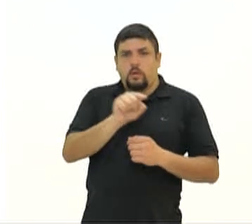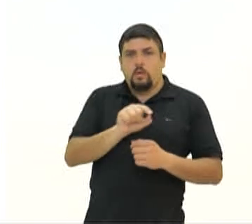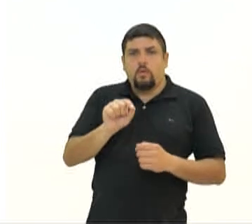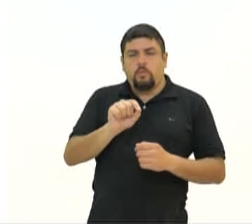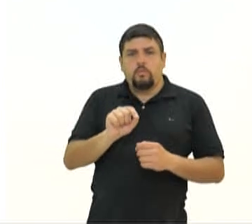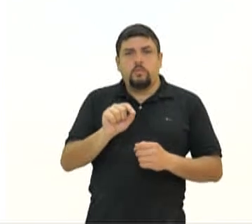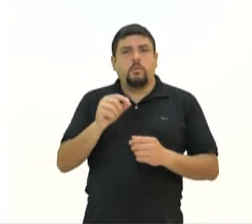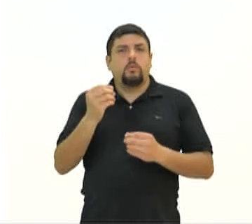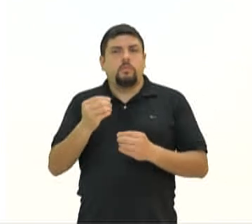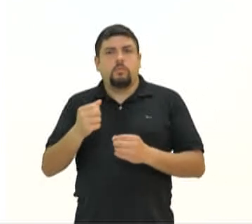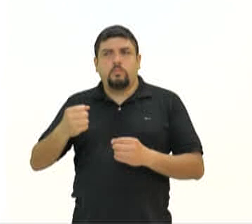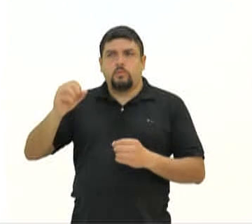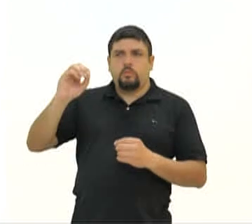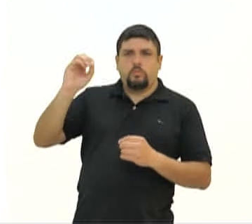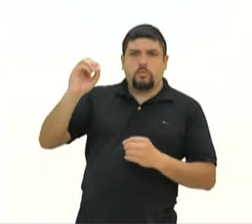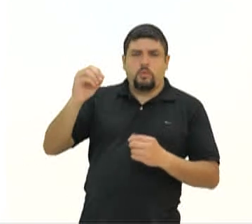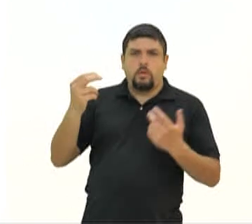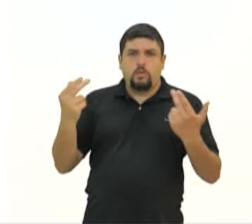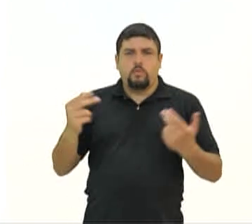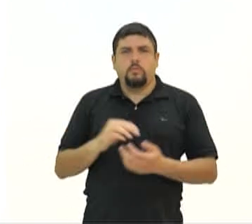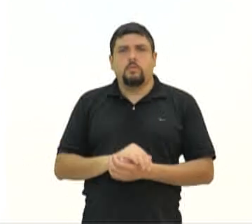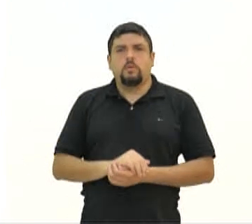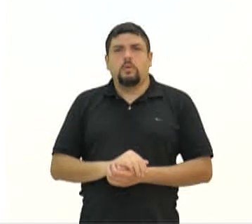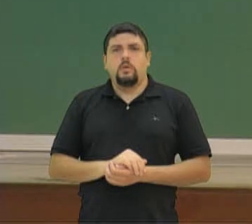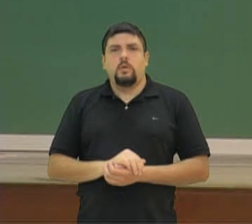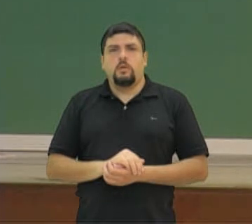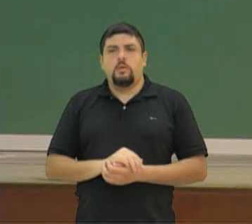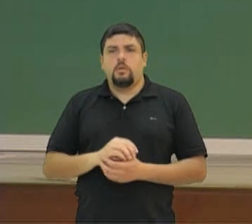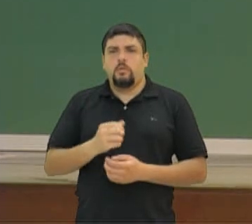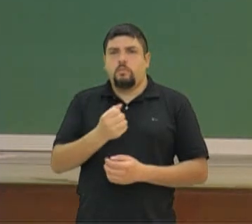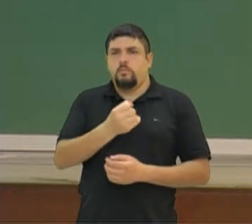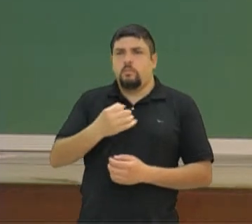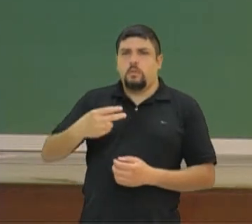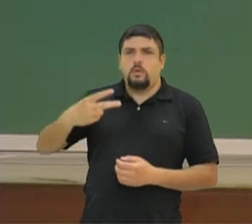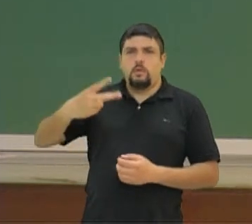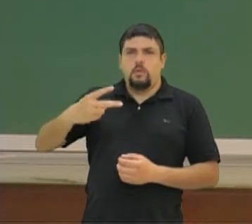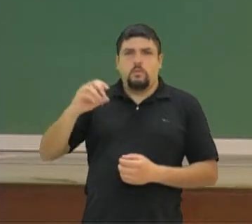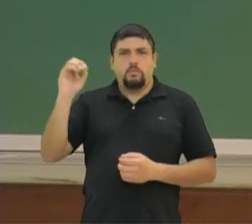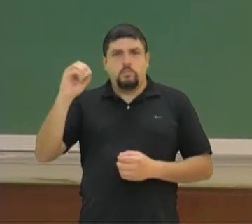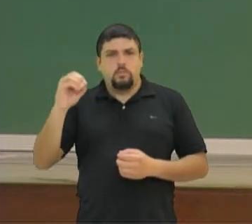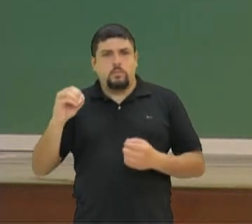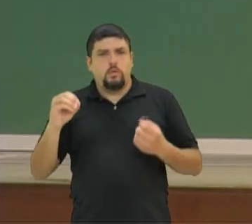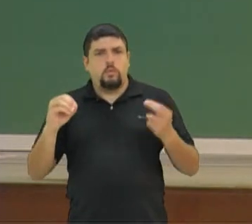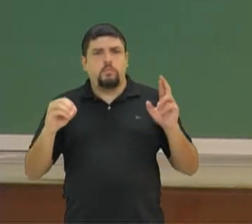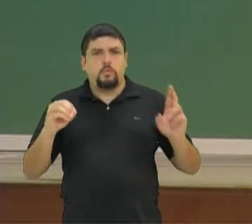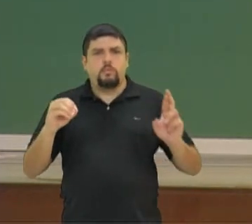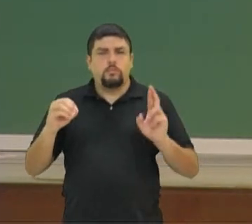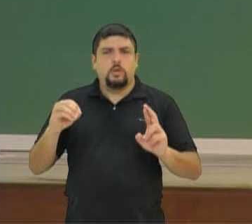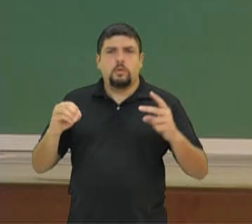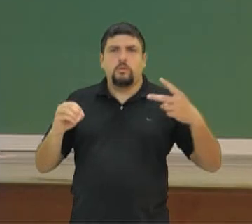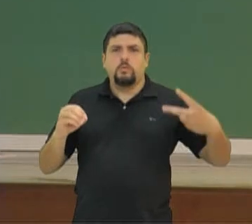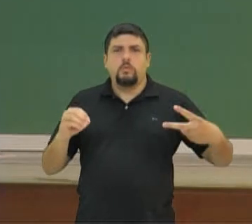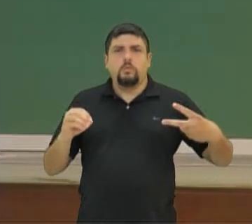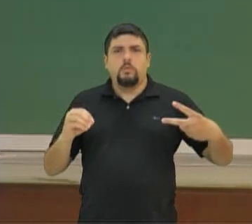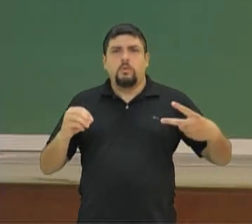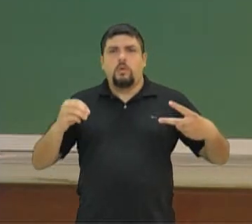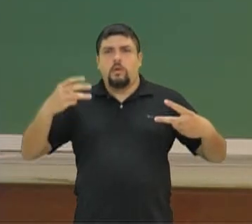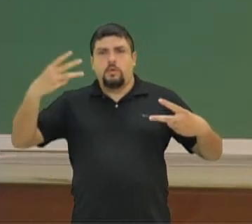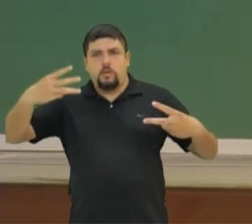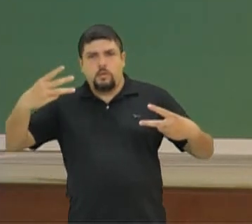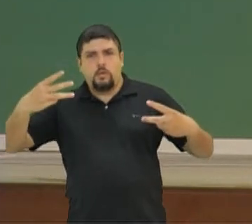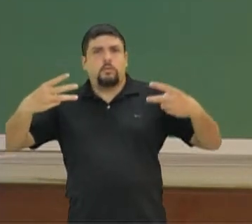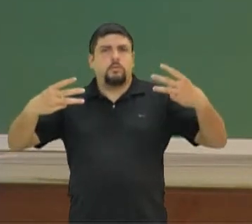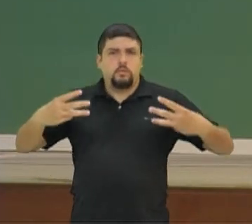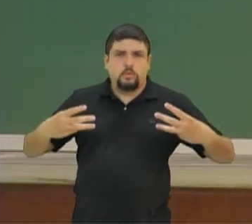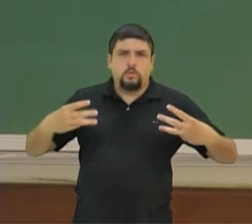2 terá duas raízes, um polinômio de grau 3, três raízes e assim sucessivamente, mesmo que duas delas sejam iguais. Então,